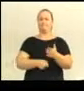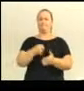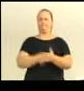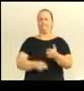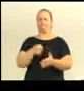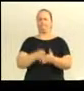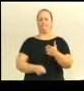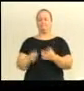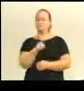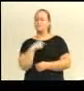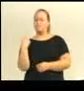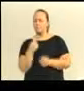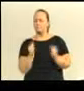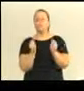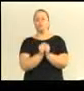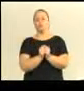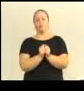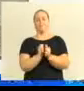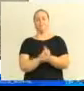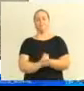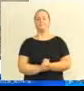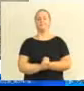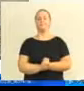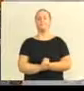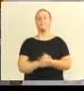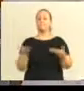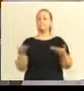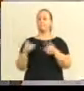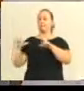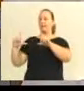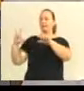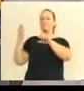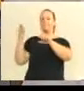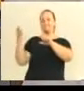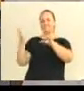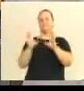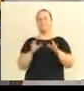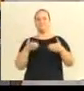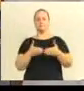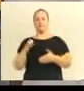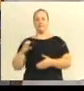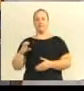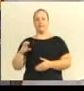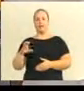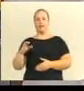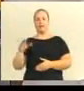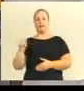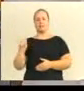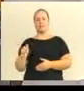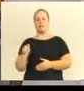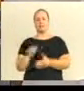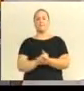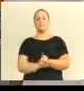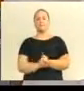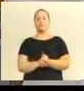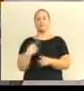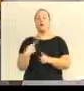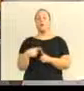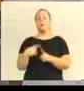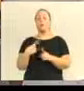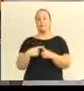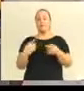e também por fim que trago fotos aqui da comunidade da rua eça de queirós está sofrendo com a falta de creche o fechamento da ong são roque